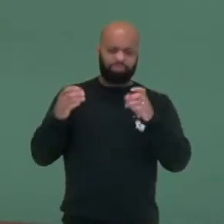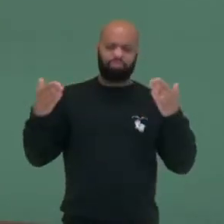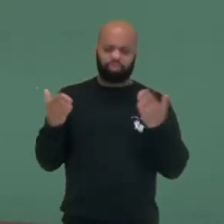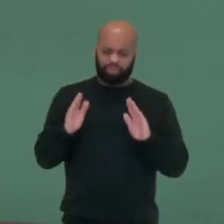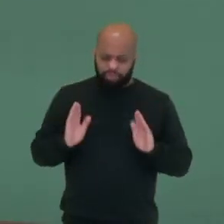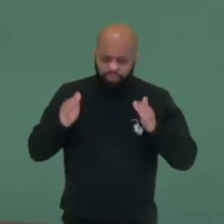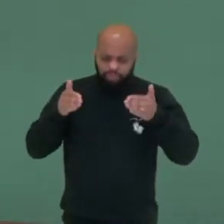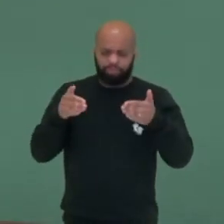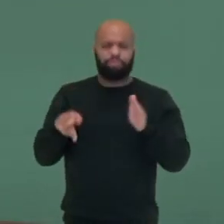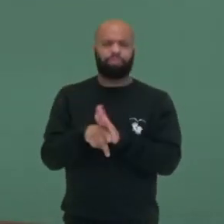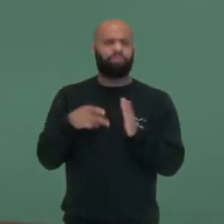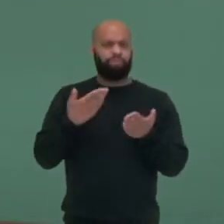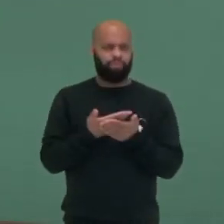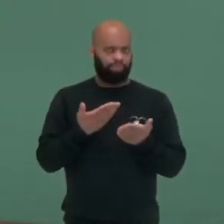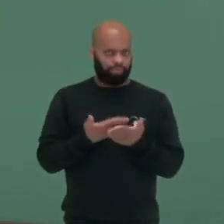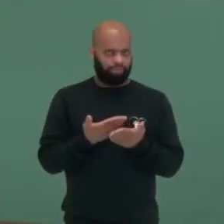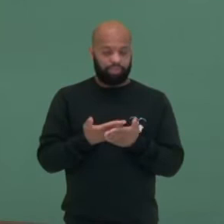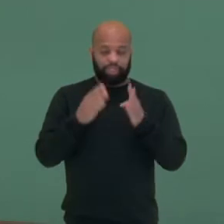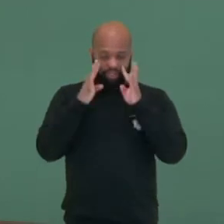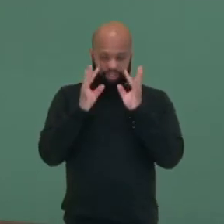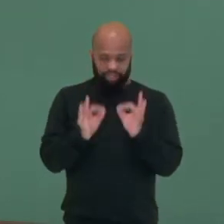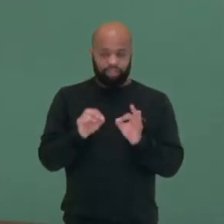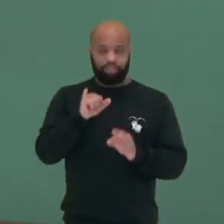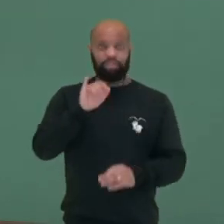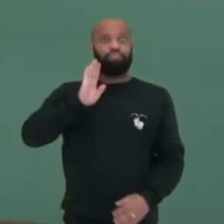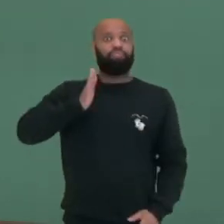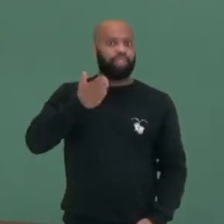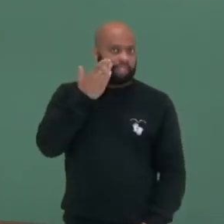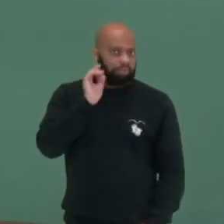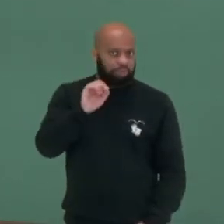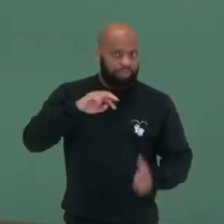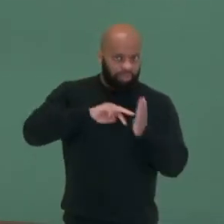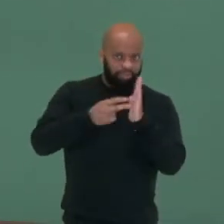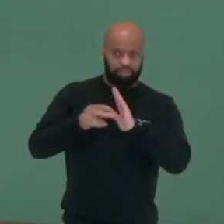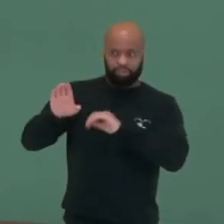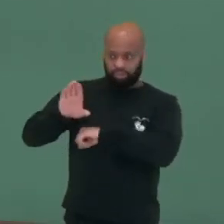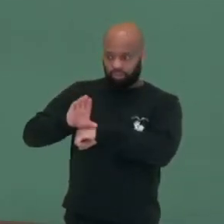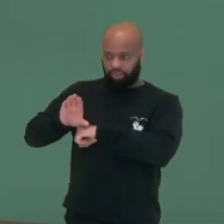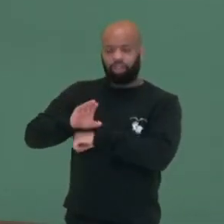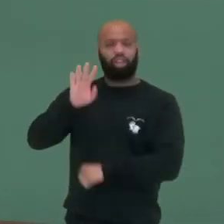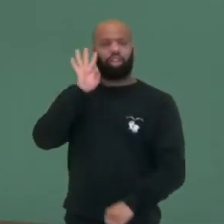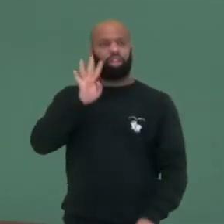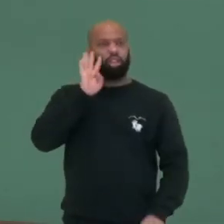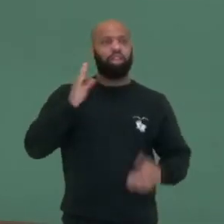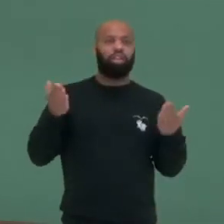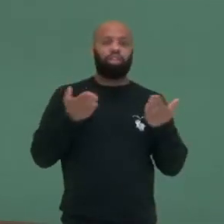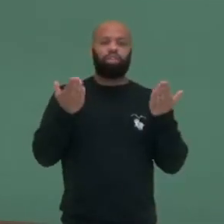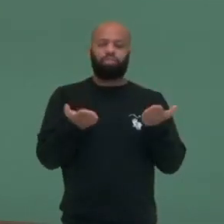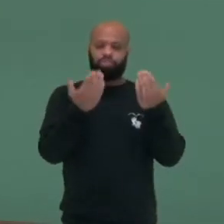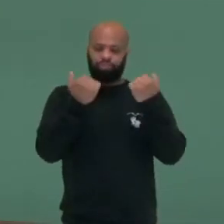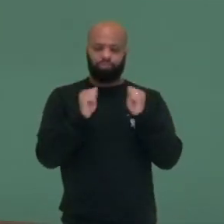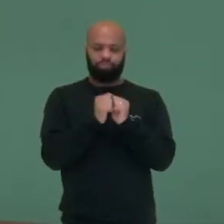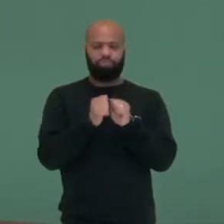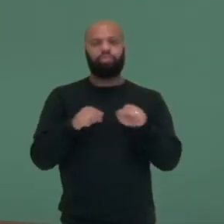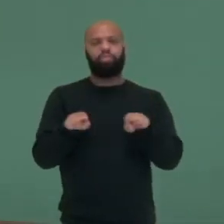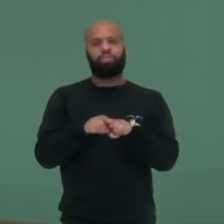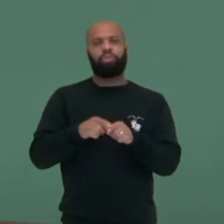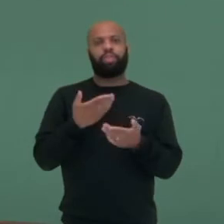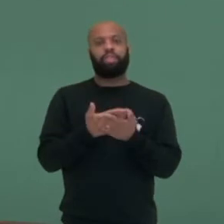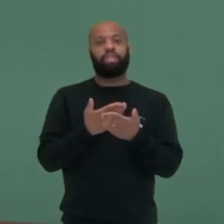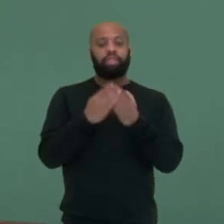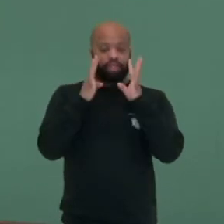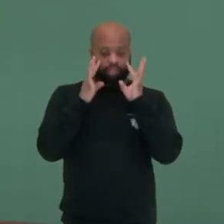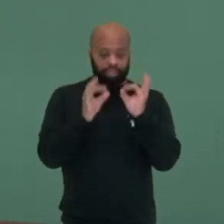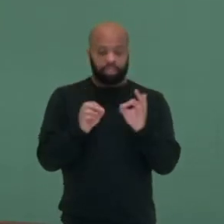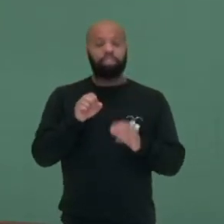Foque muito nessa aula, preste atenção. Tá por dentro de Constituição? Legal! Venha também para essa aula com muita atenção para